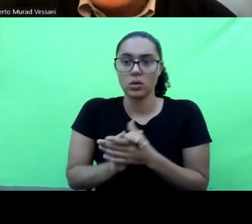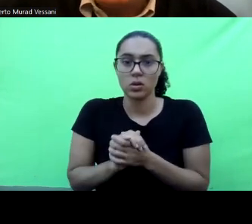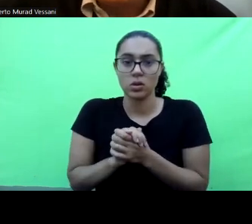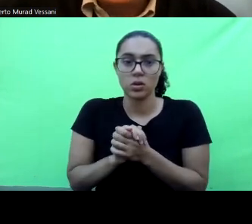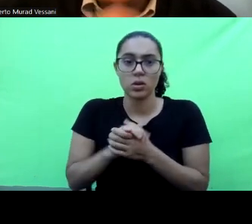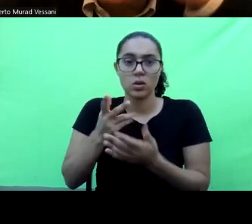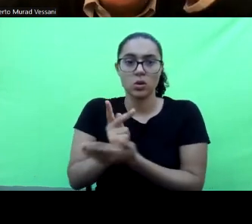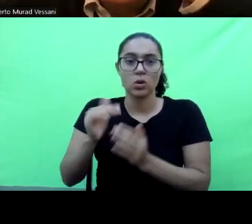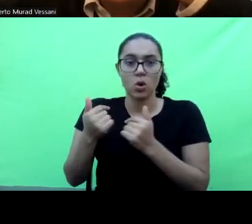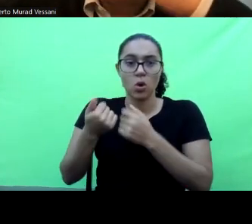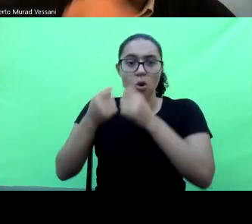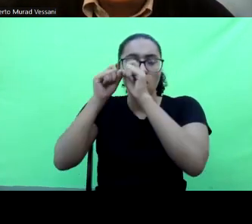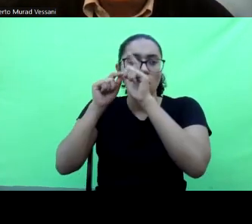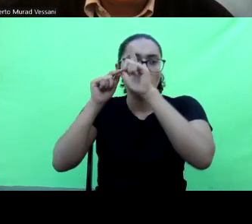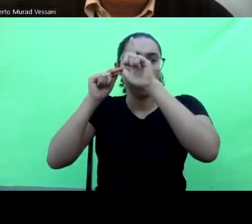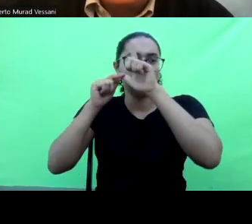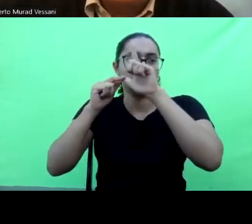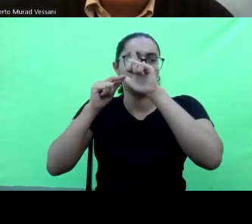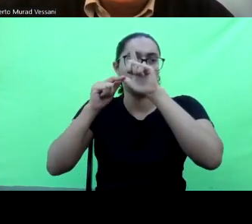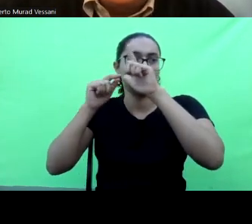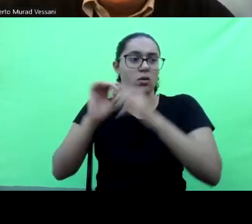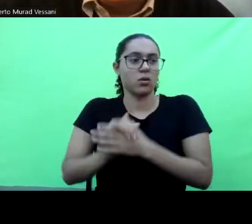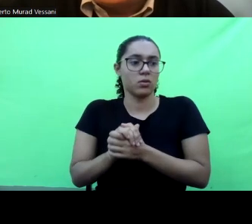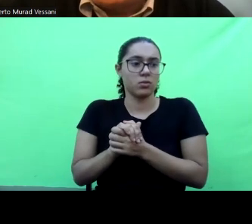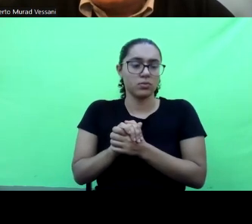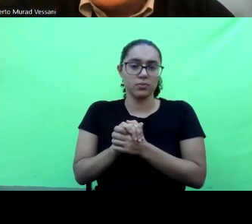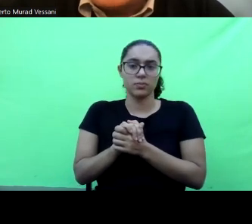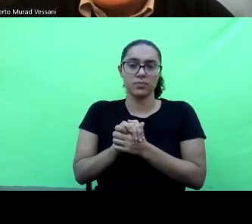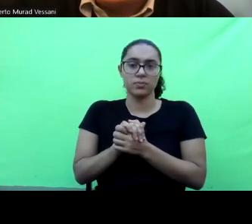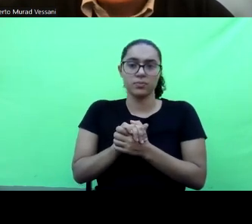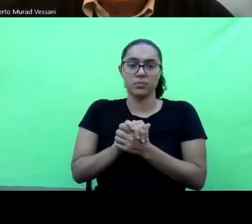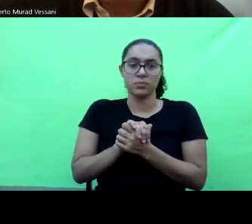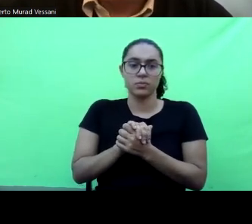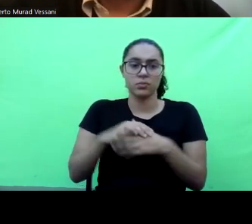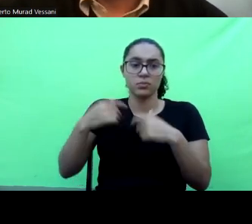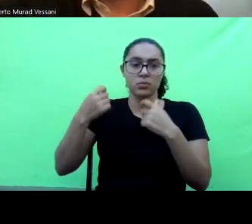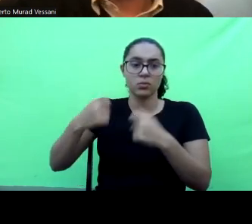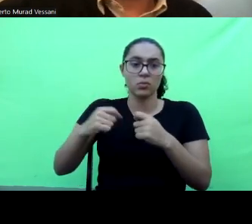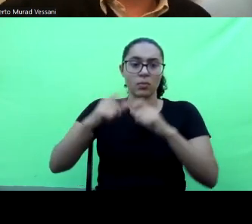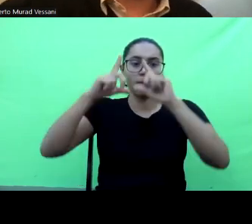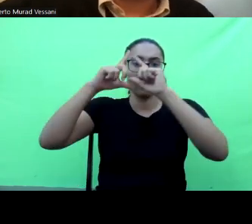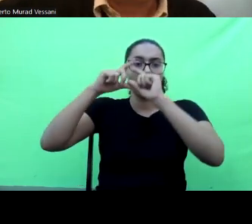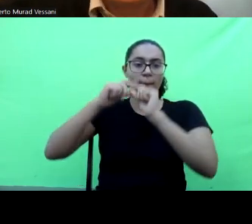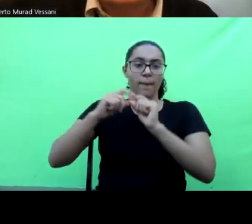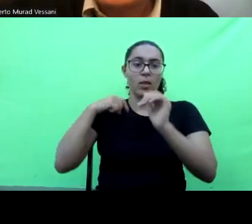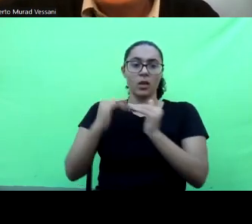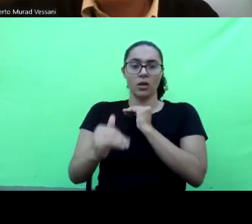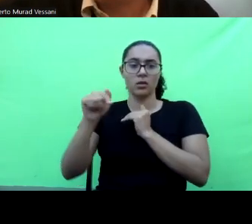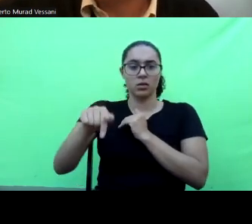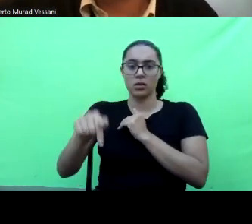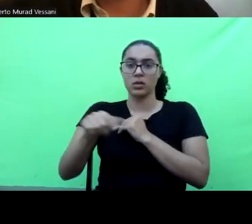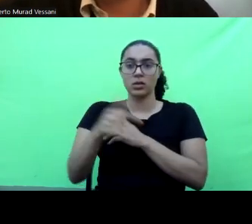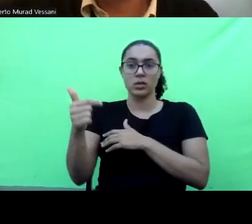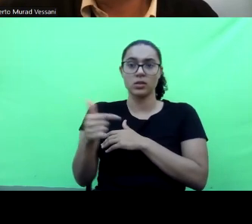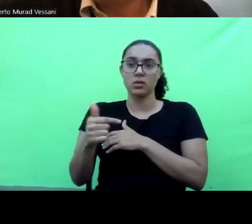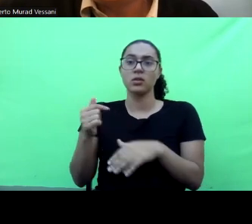aberto, né, que a anatomia do canal de drenagem é aberta, ou de ângulo fechado. A diferença é que nesse glaucoma secundário tem